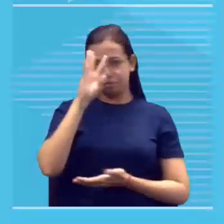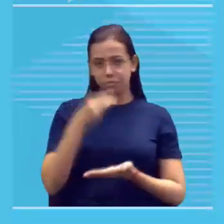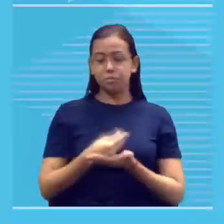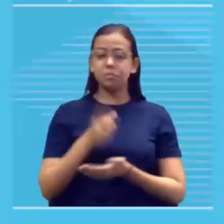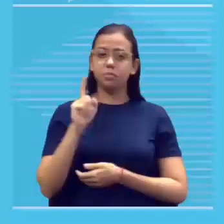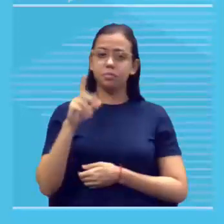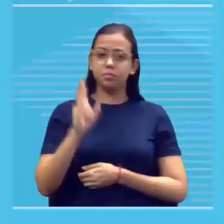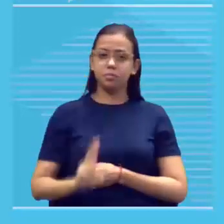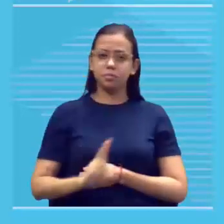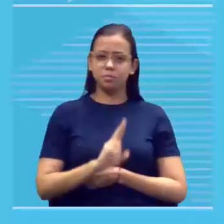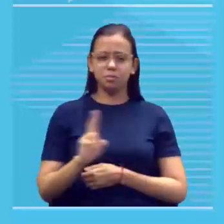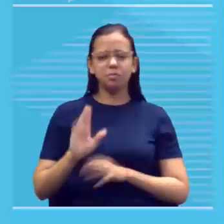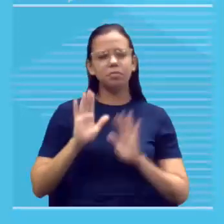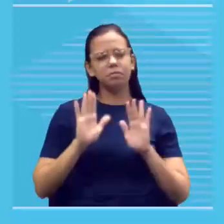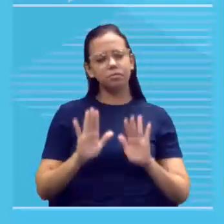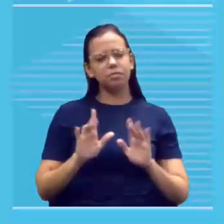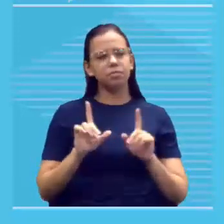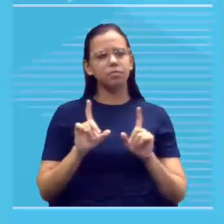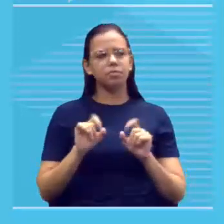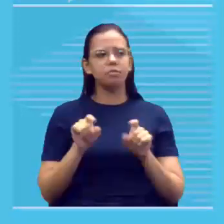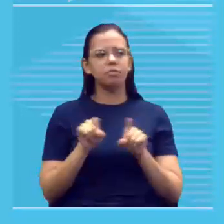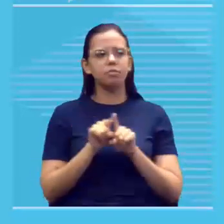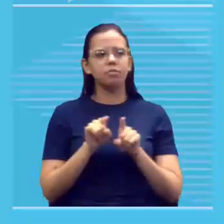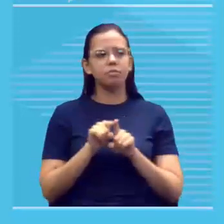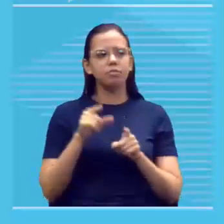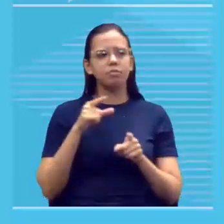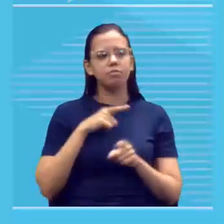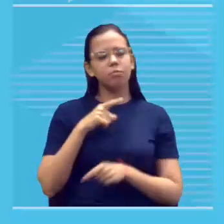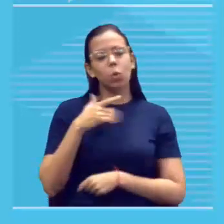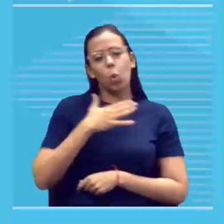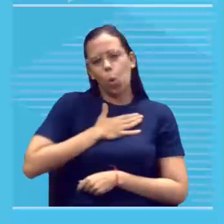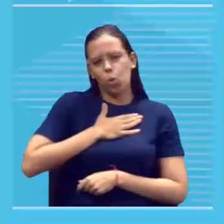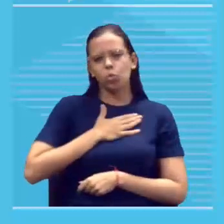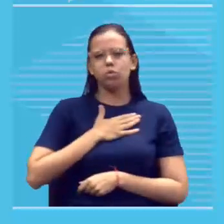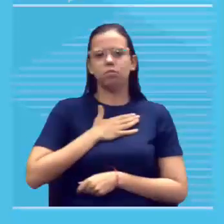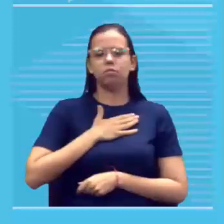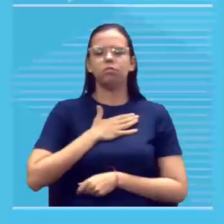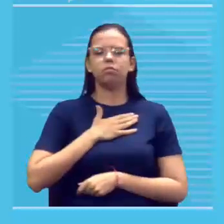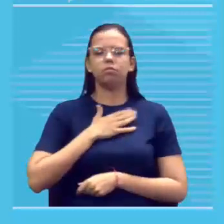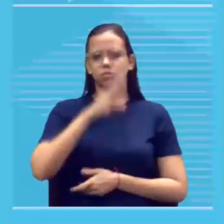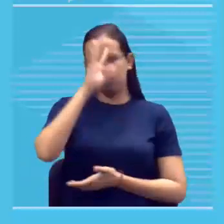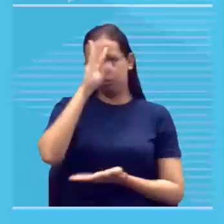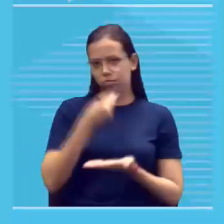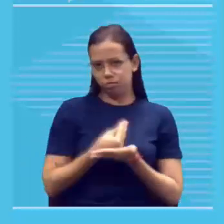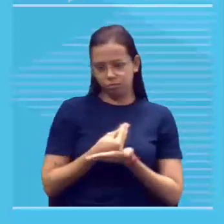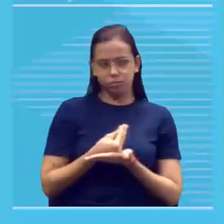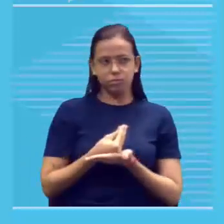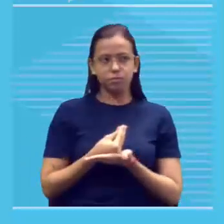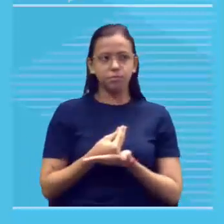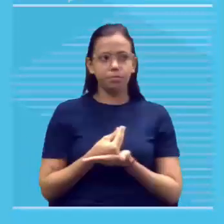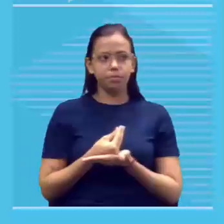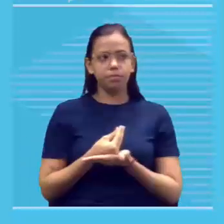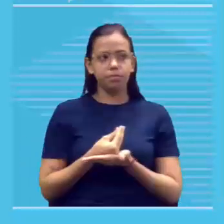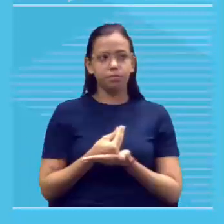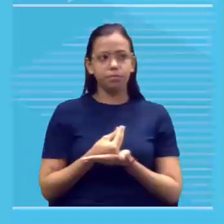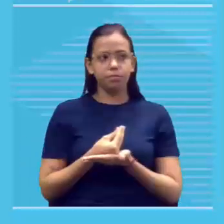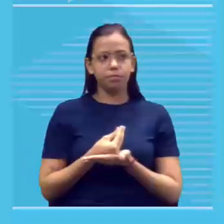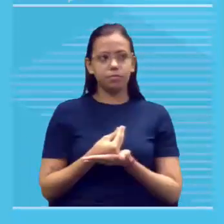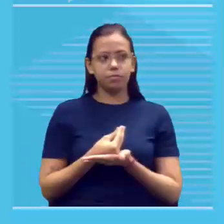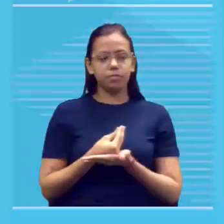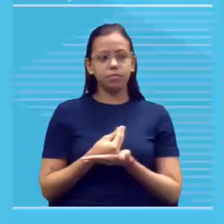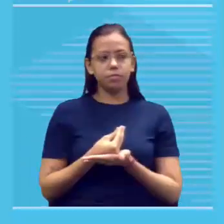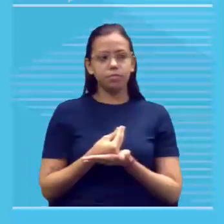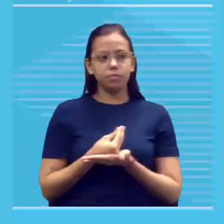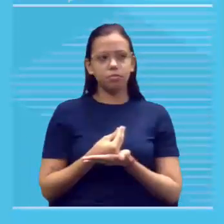mas parece-me que ele tinha também uma uma afeição pelo espiritismo e isso